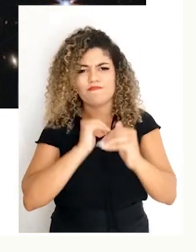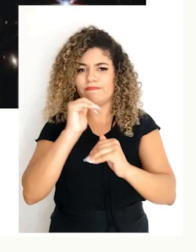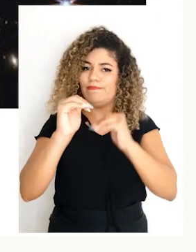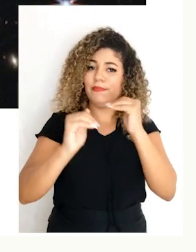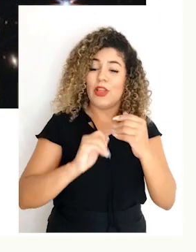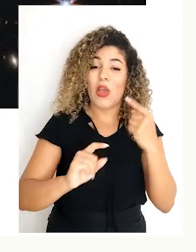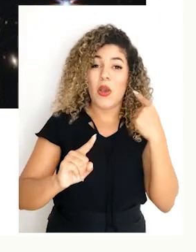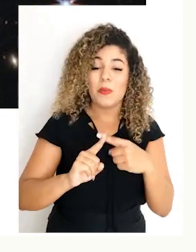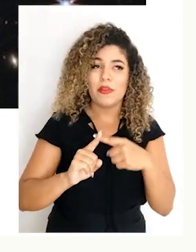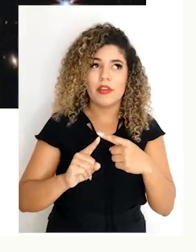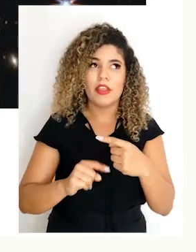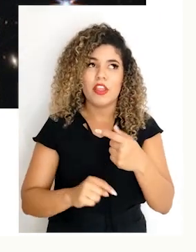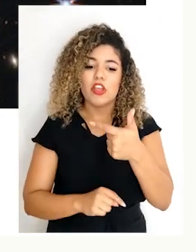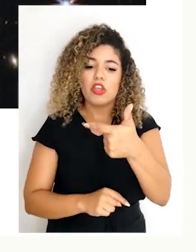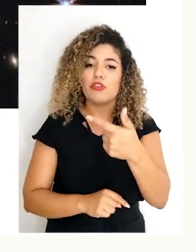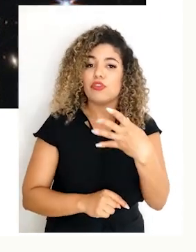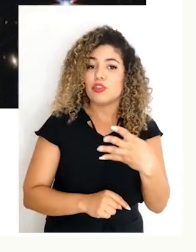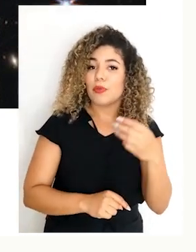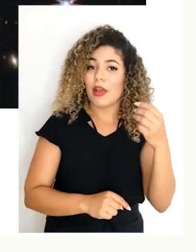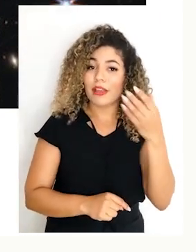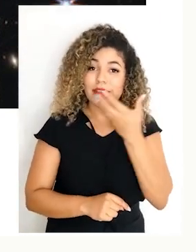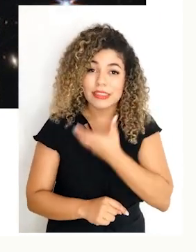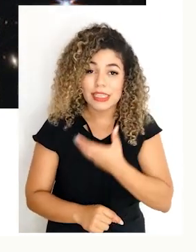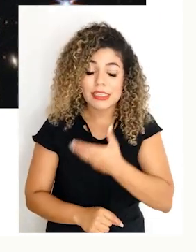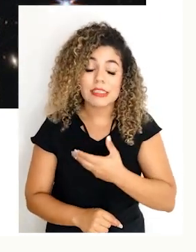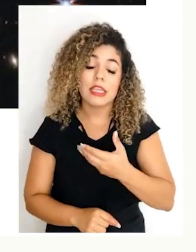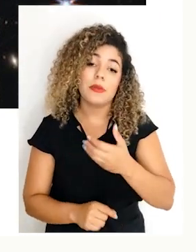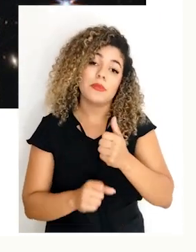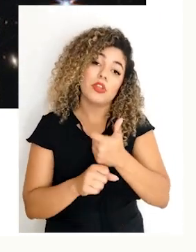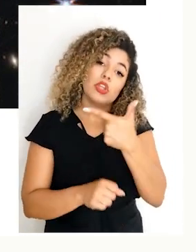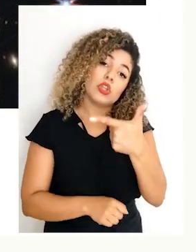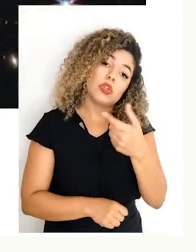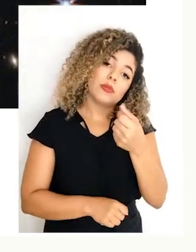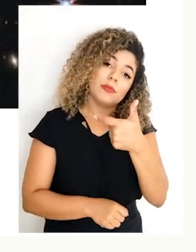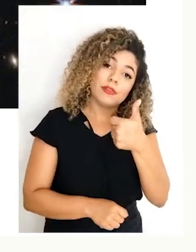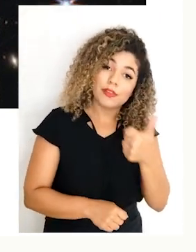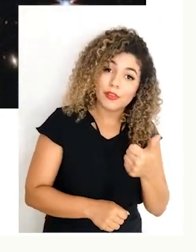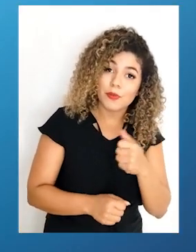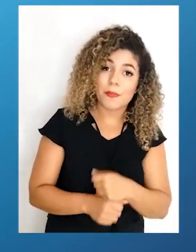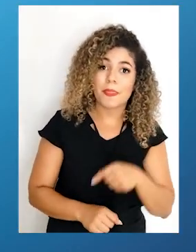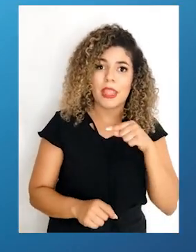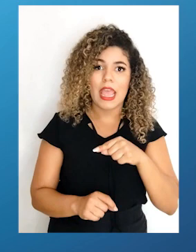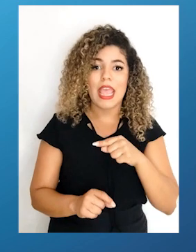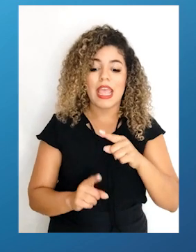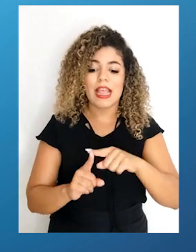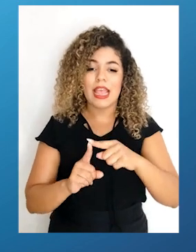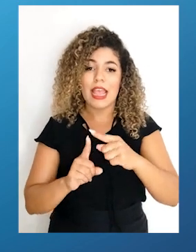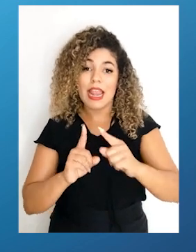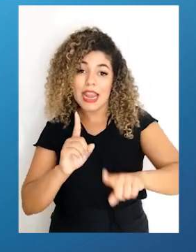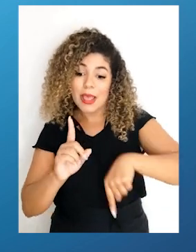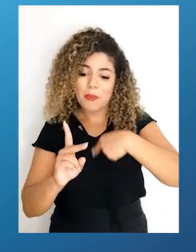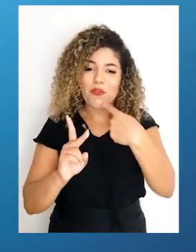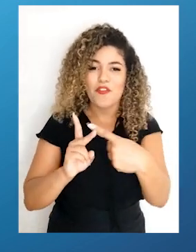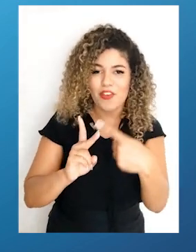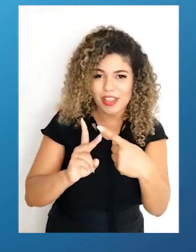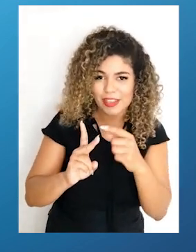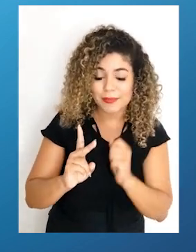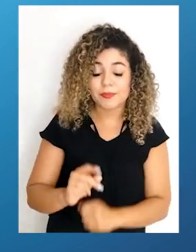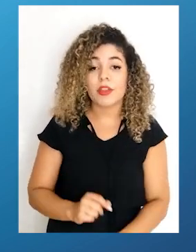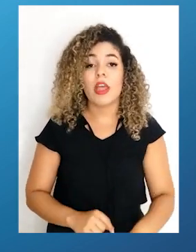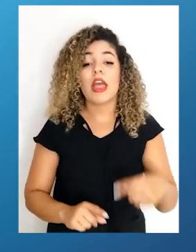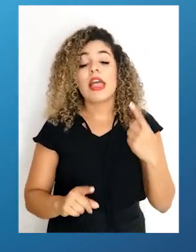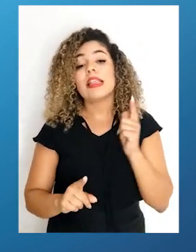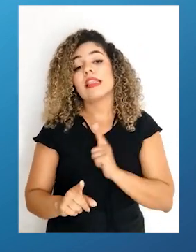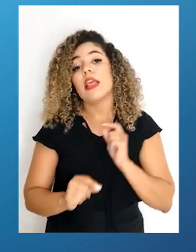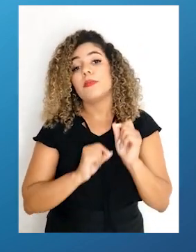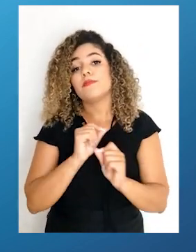2021. Ele é o sucessor do telescópio Hubble. Nós temos aqui, como principal objetivo, a captação